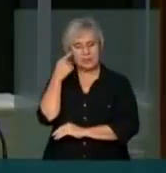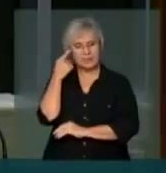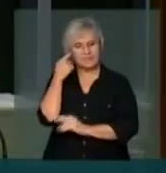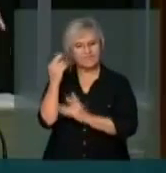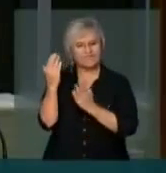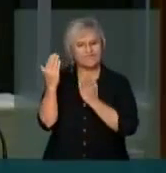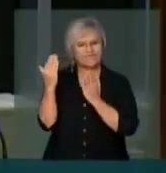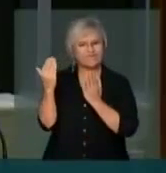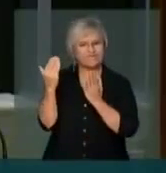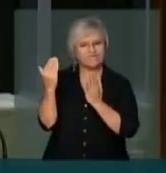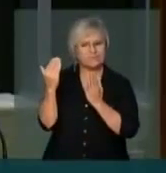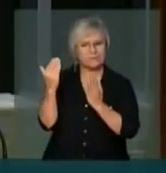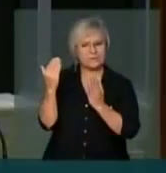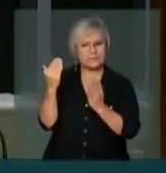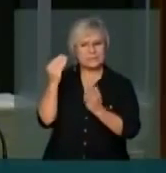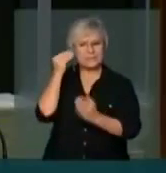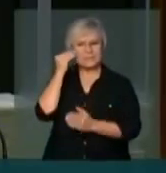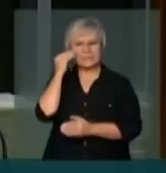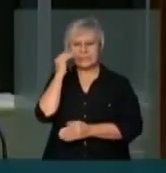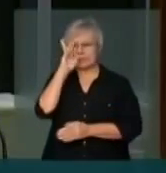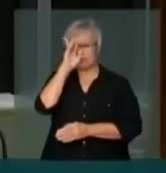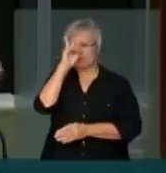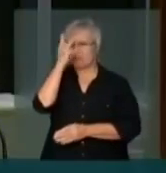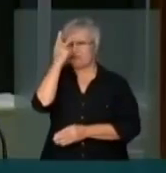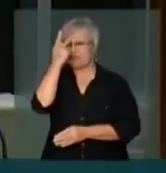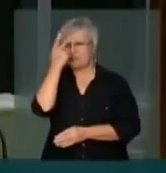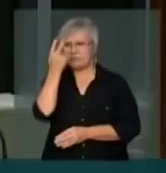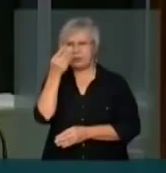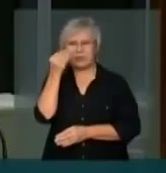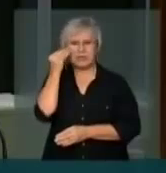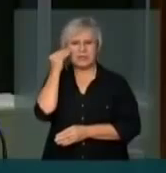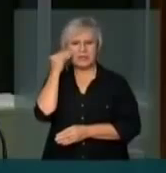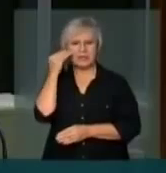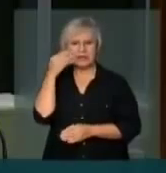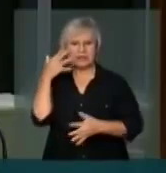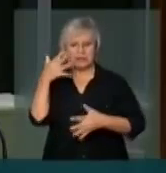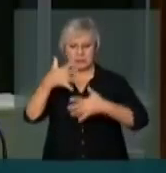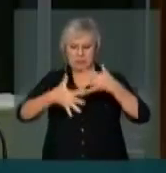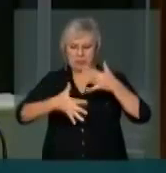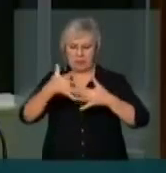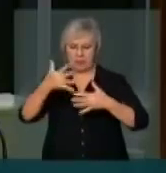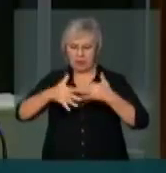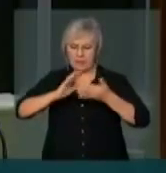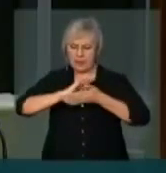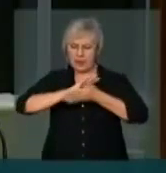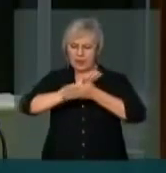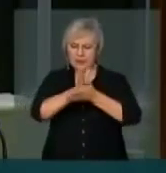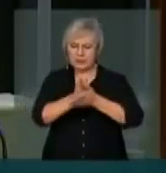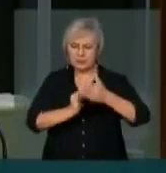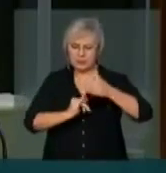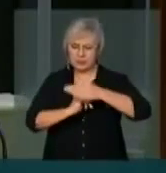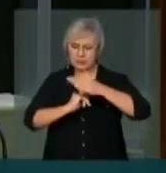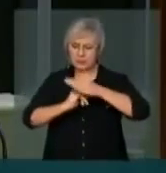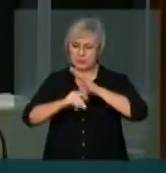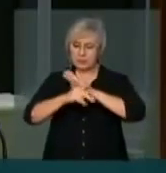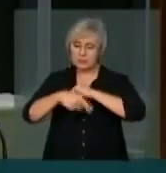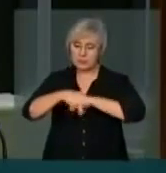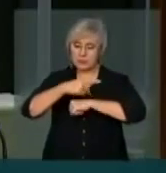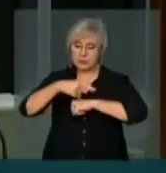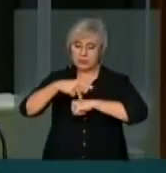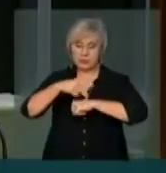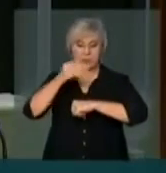democrático, tentando atropelar as instituições deste país,